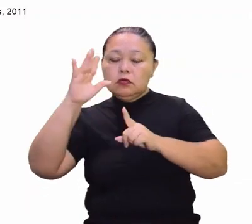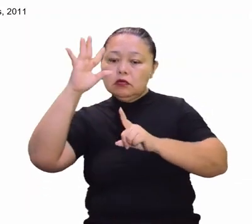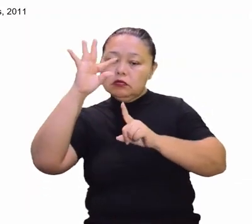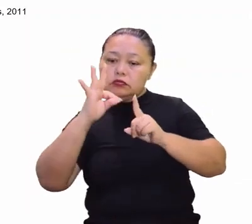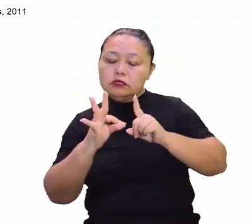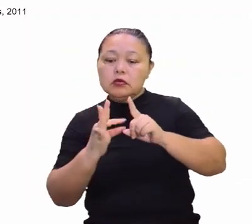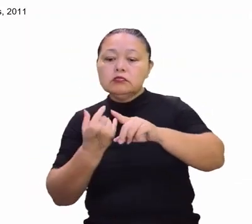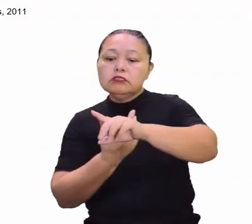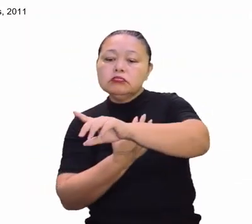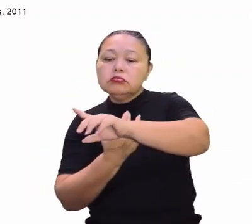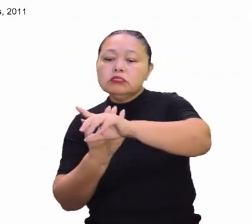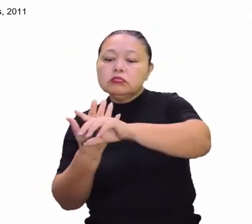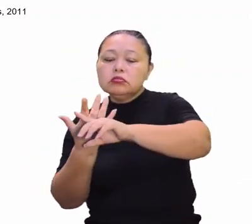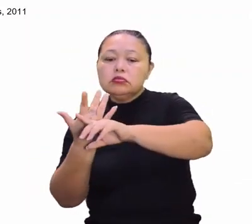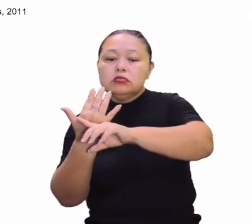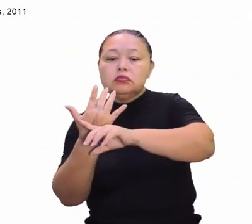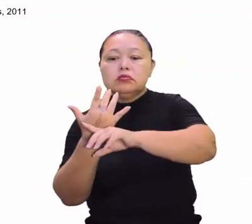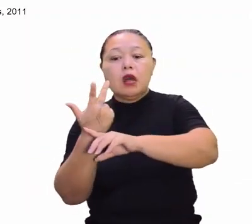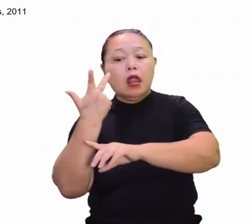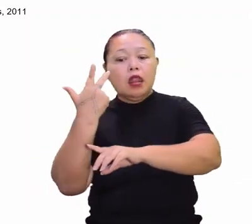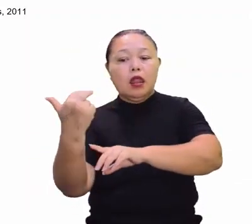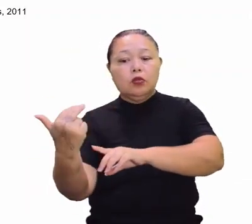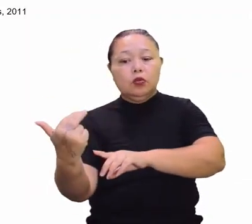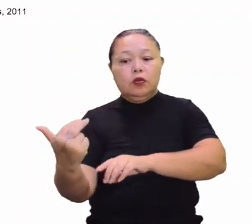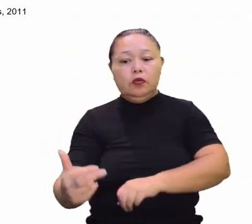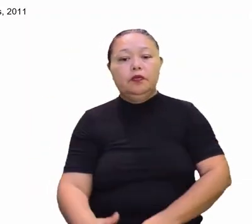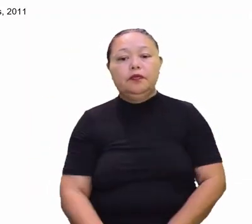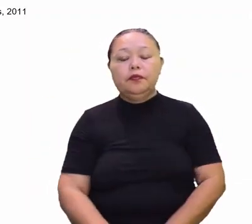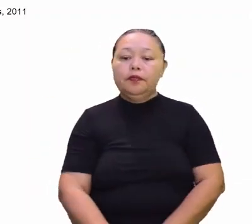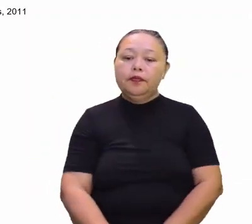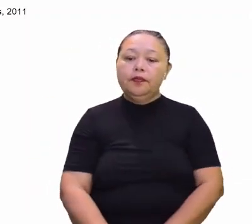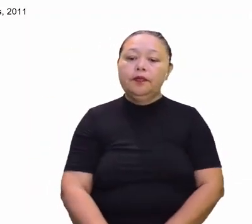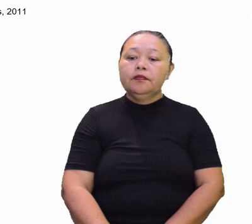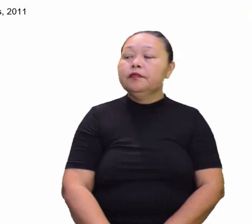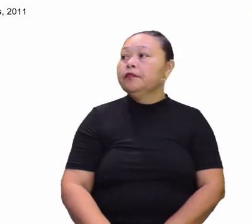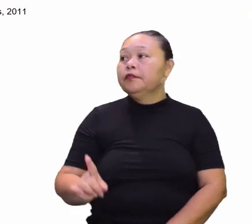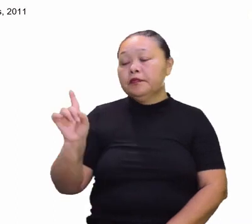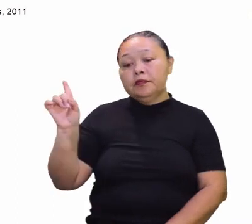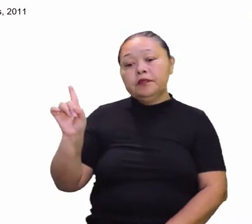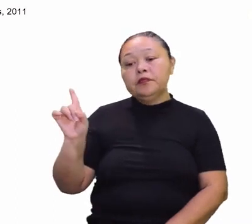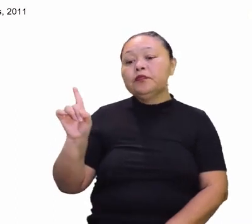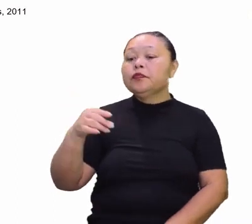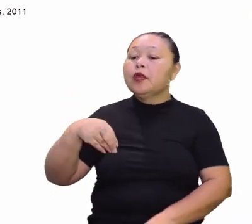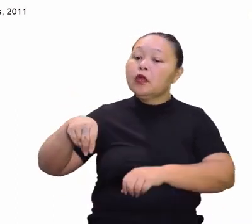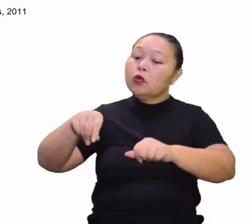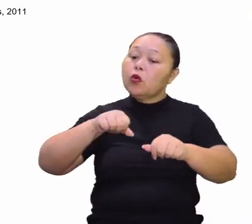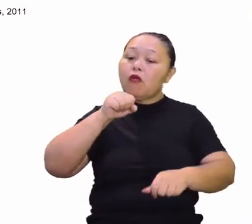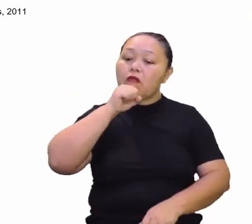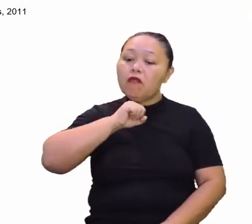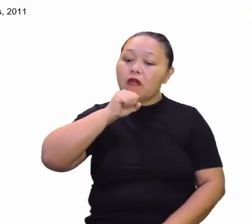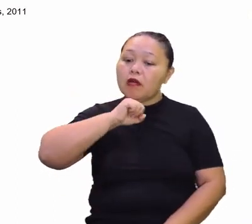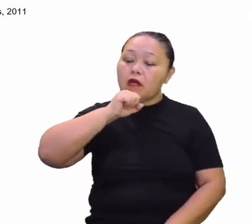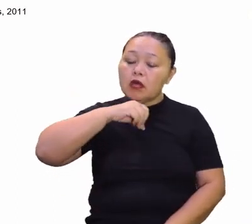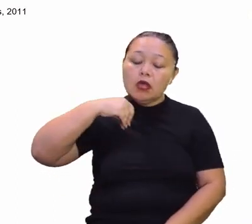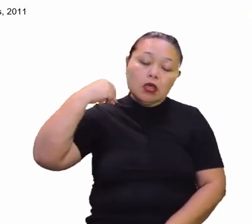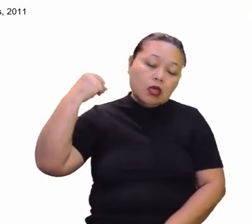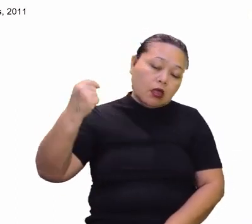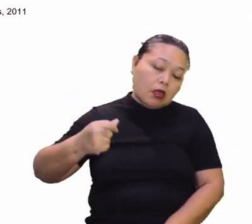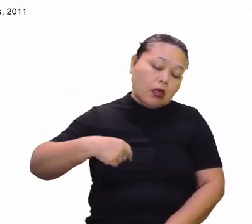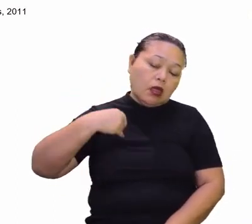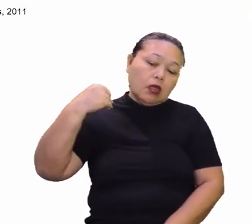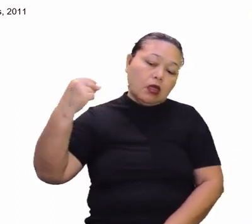baixa fertilidade natural. E, professor, e vale lembrar o seguinte, que são solos velhos, né? Muito